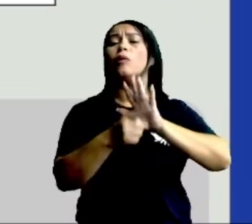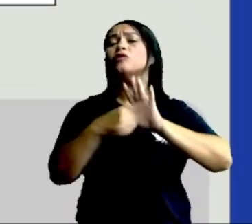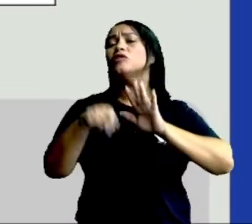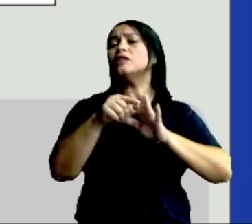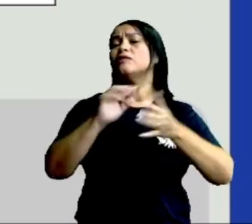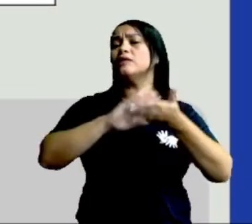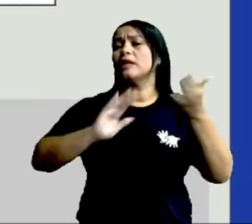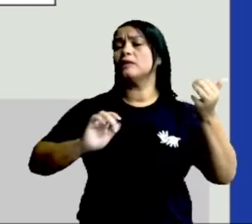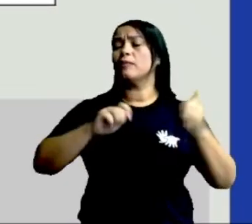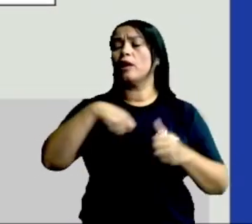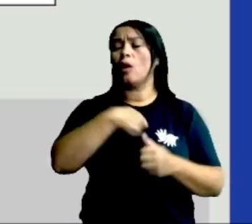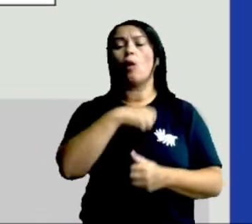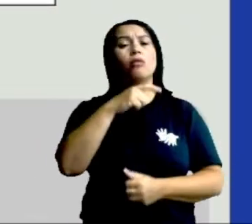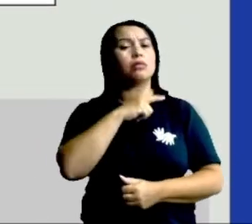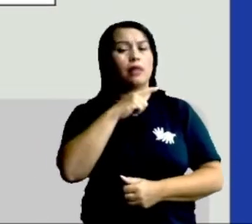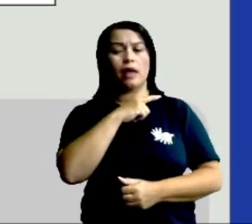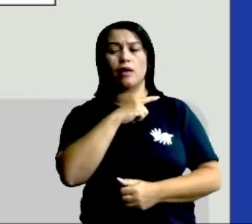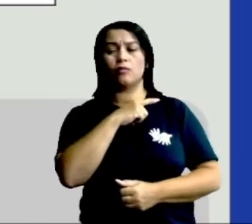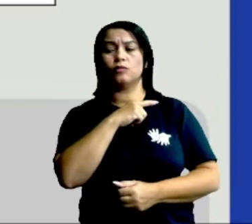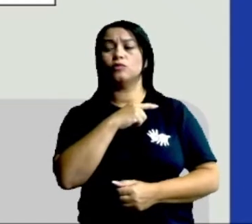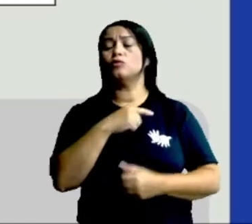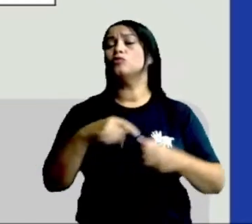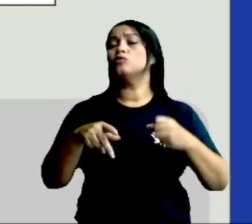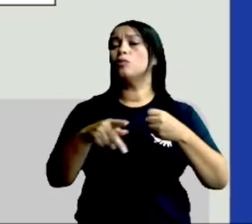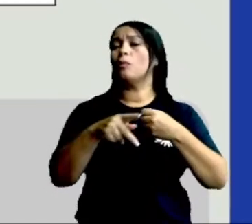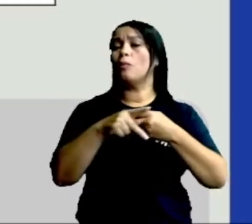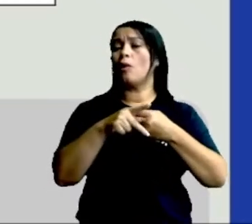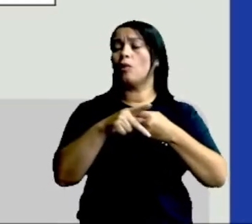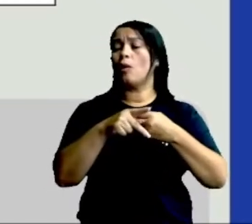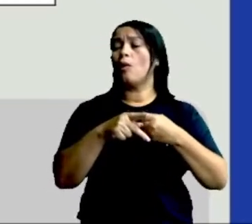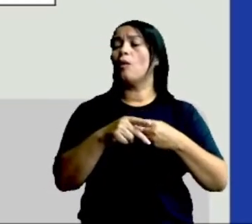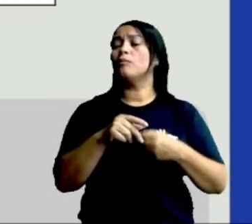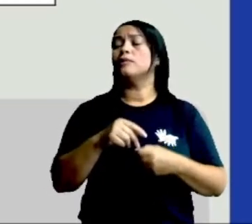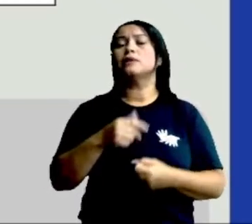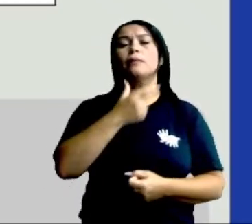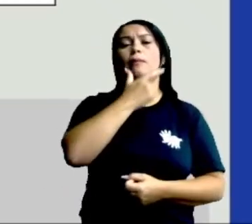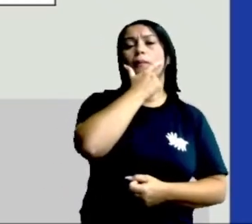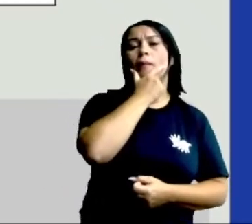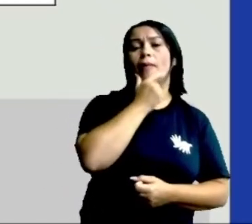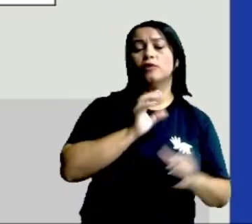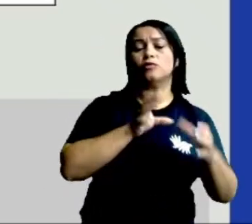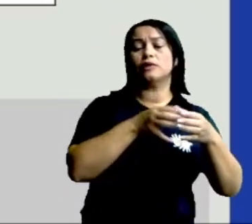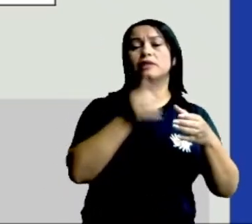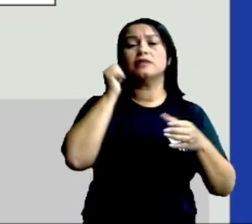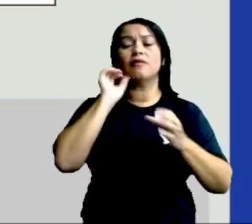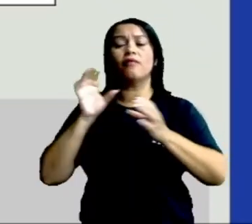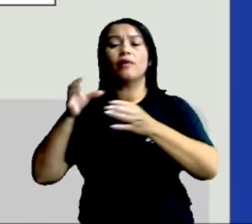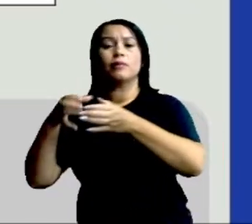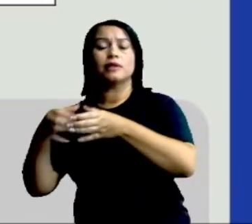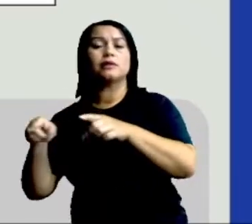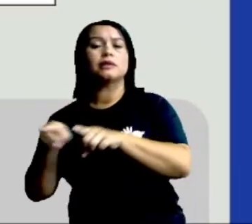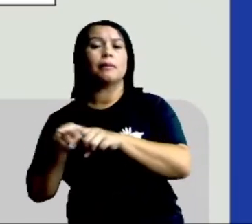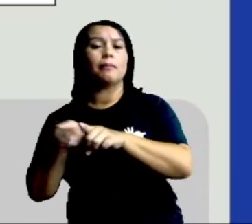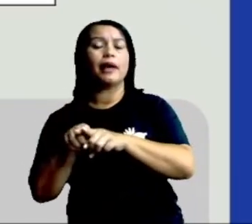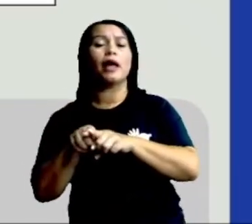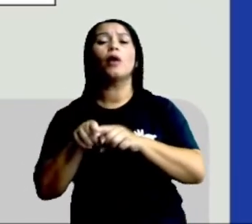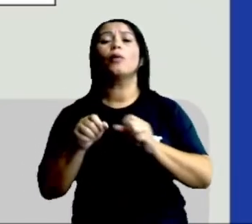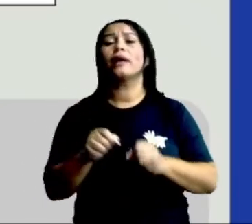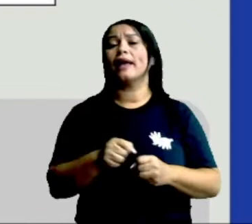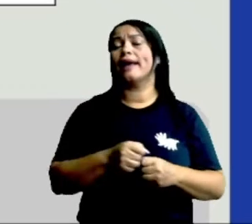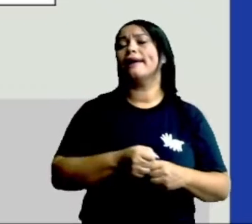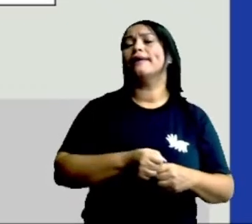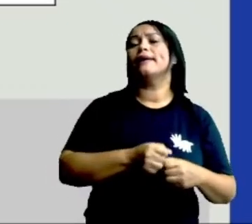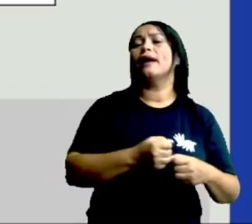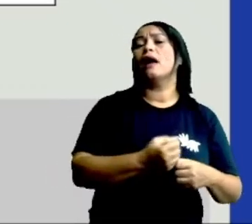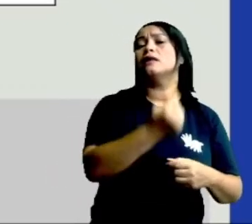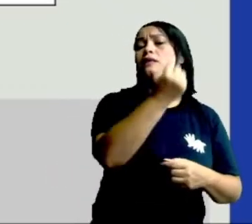em espanhol? A gente tem os pronomes masculinos e femininos e singular e plural. Eles